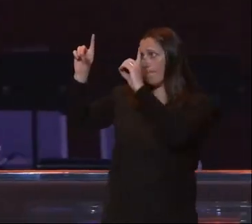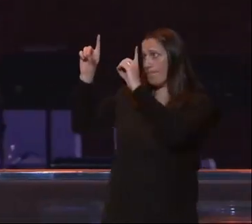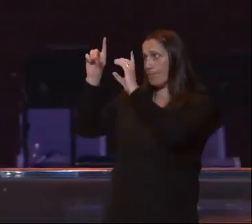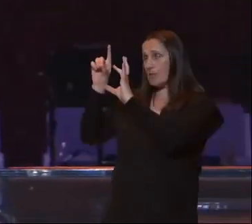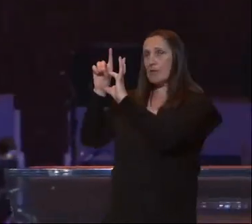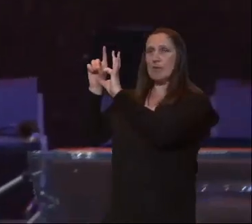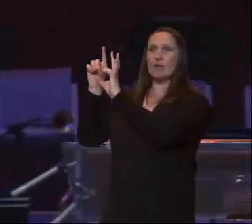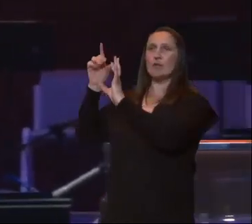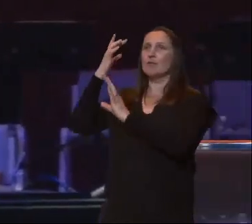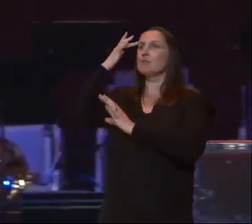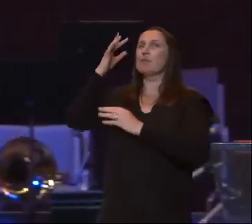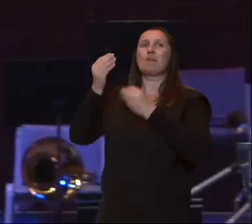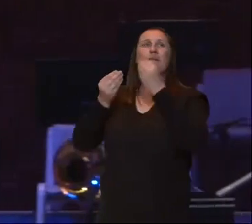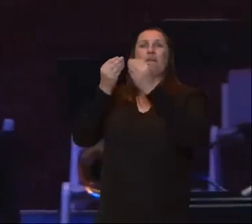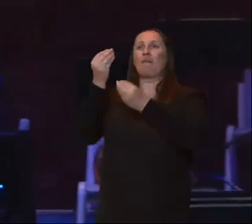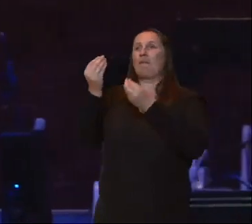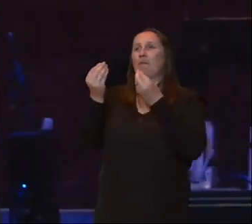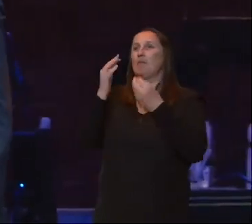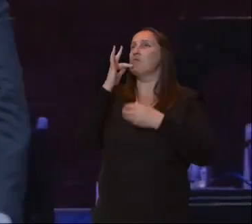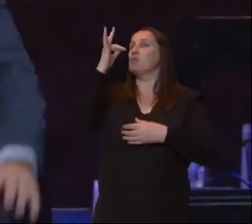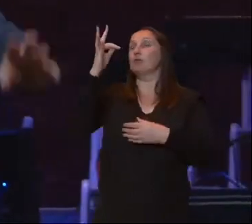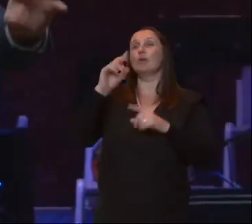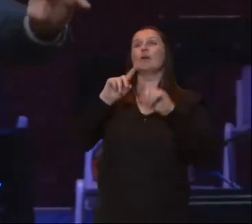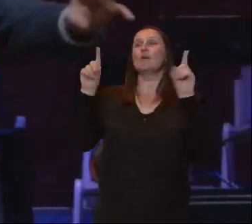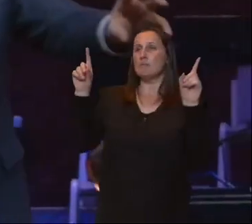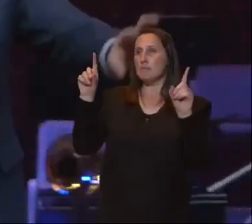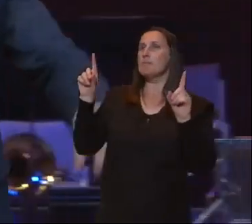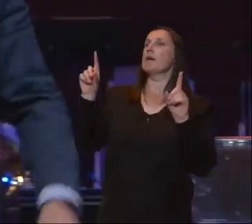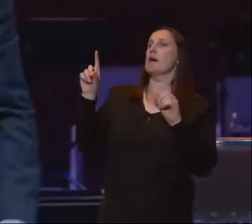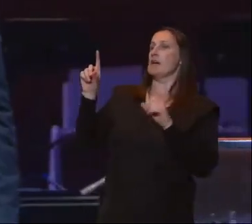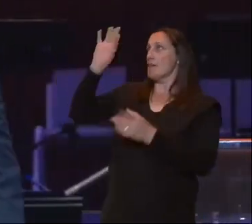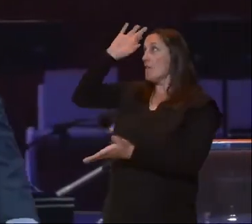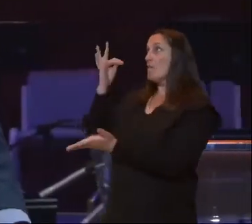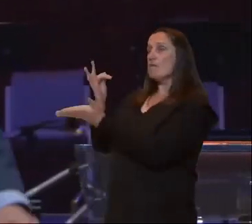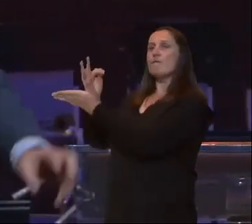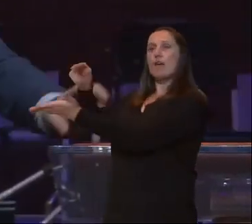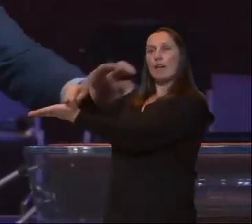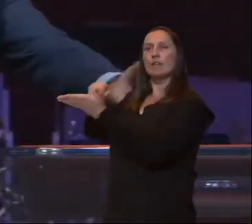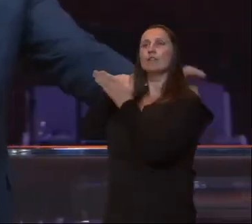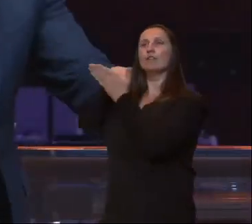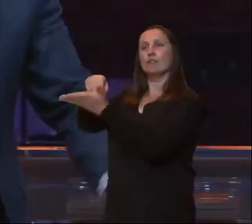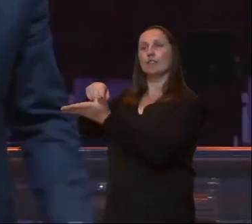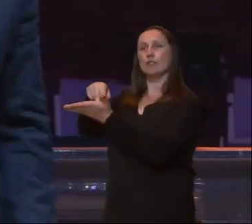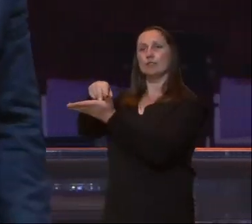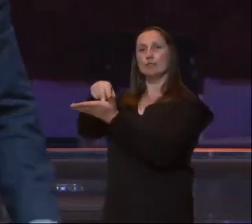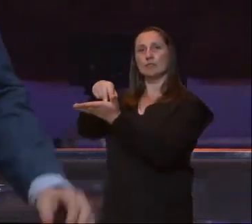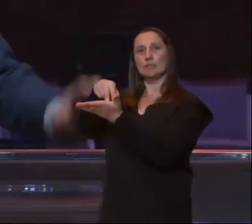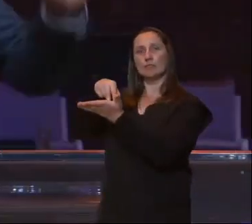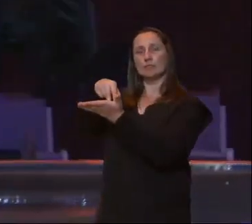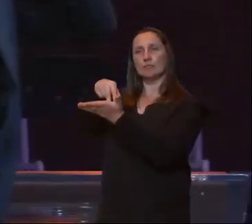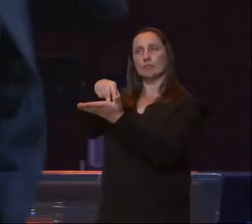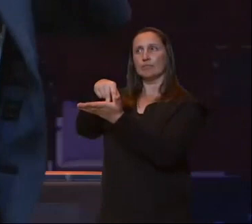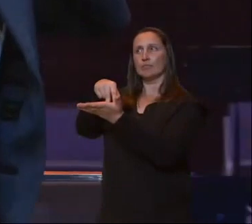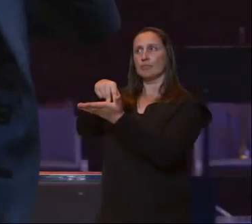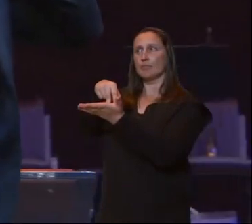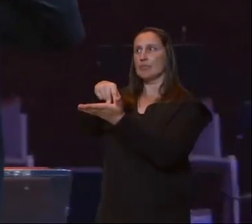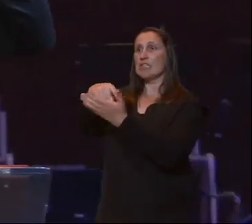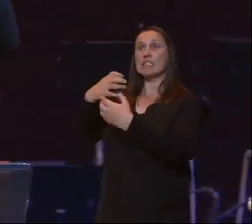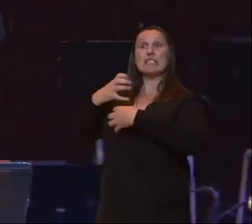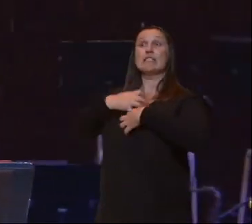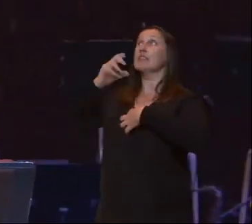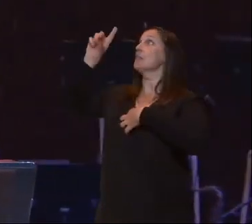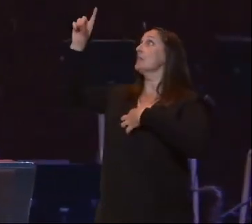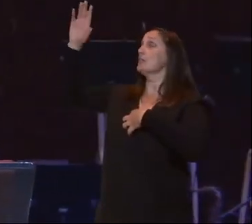sem saber o que vai acontecer, mesmo sem saber o que Ele tem para nós. Ouça o